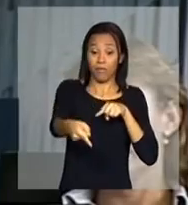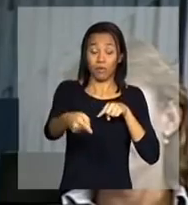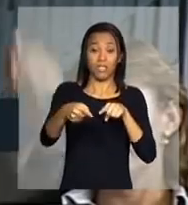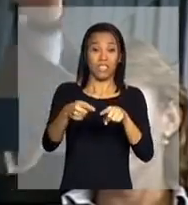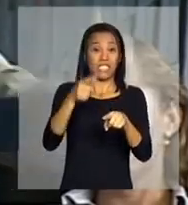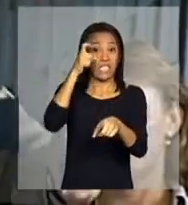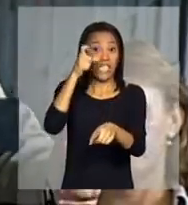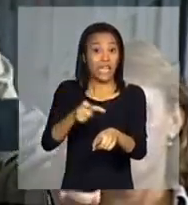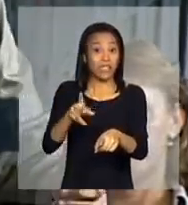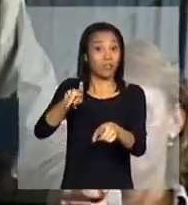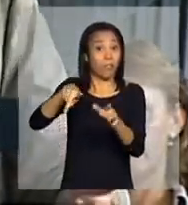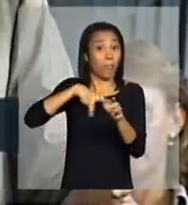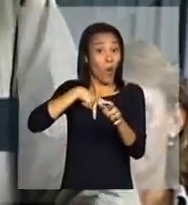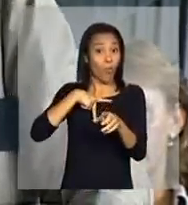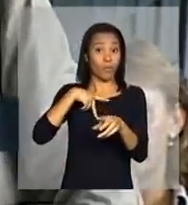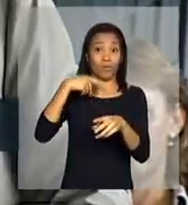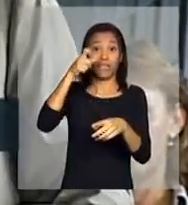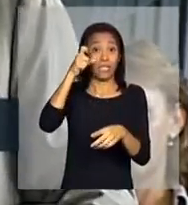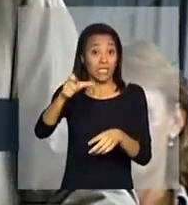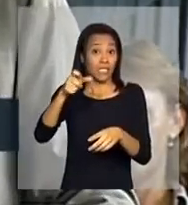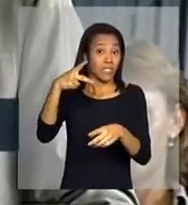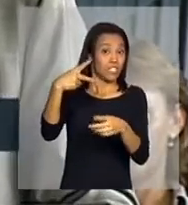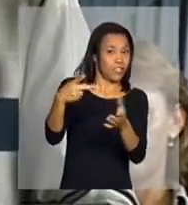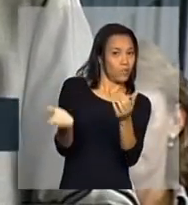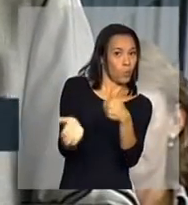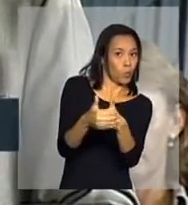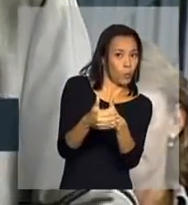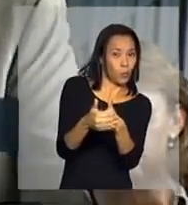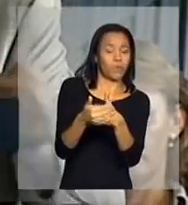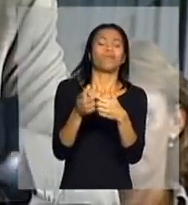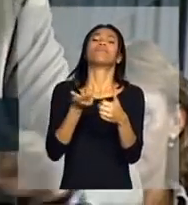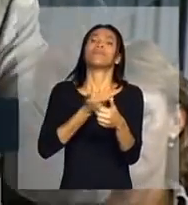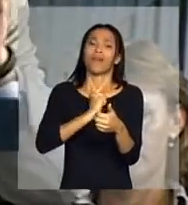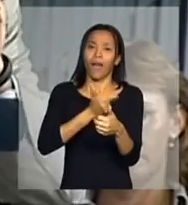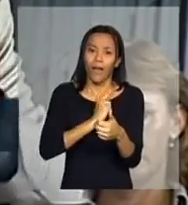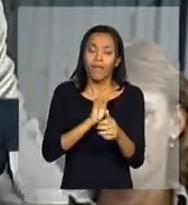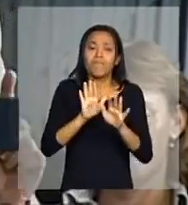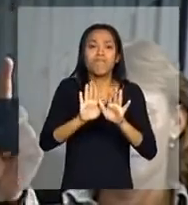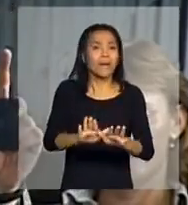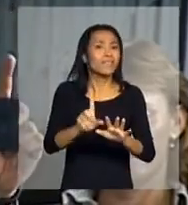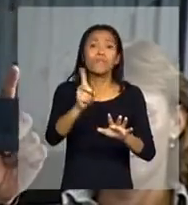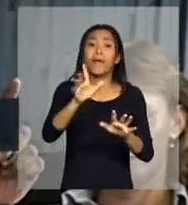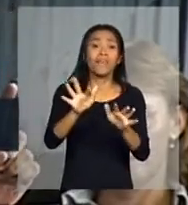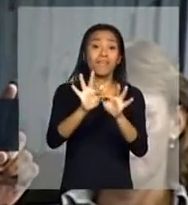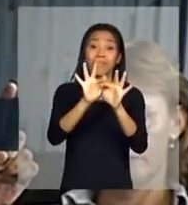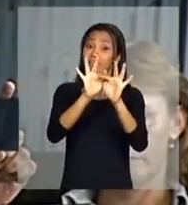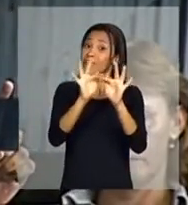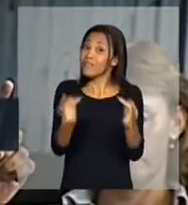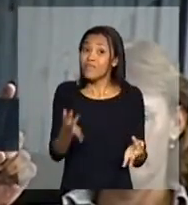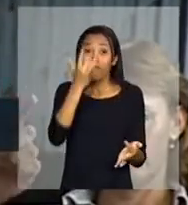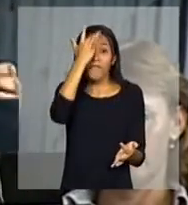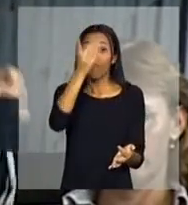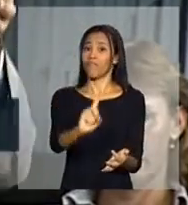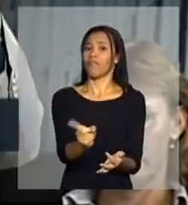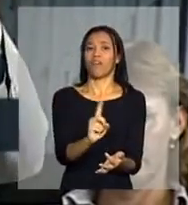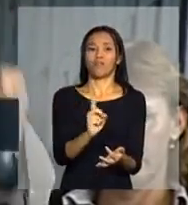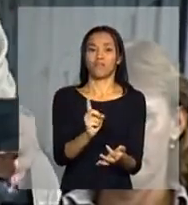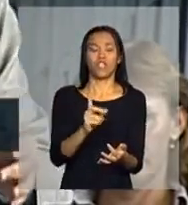colocam, legítimos muitos desses interesses, ilegítimos alguns outros. E, portanto, não é simples esse processo, e nós